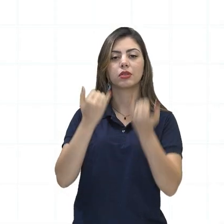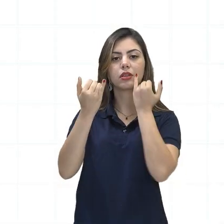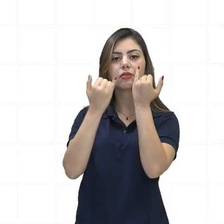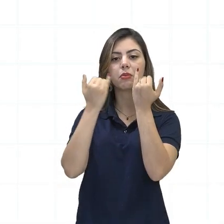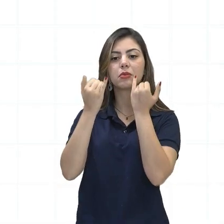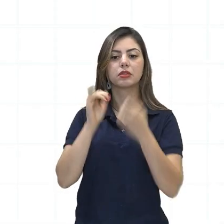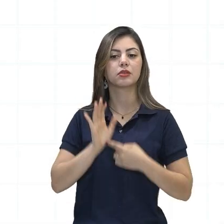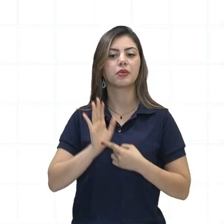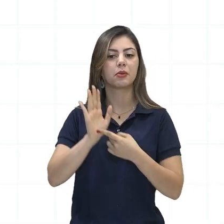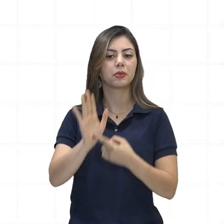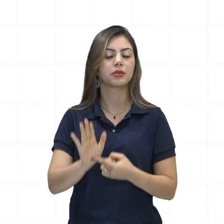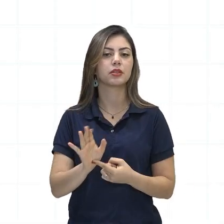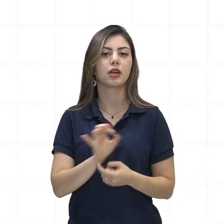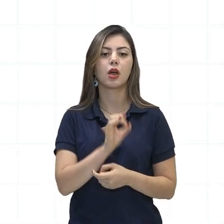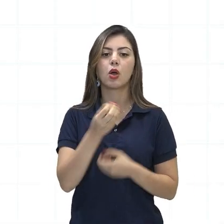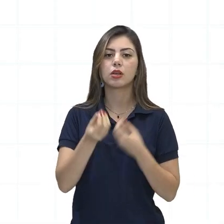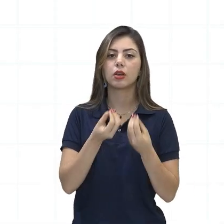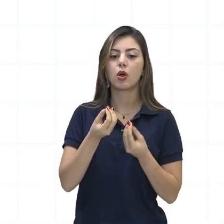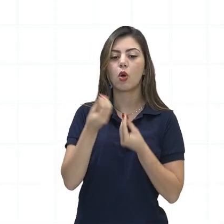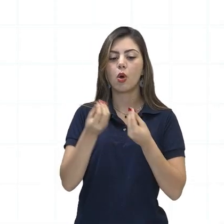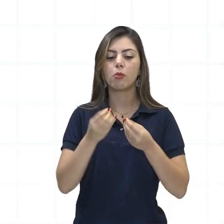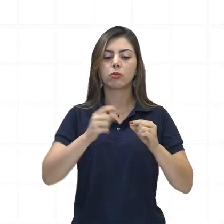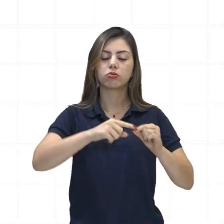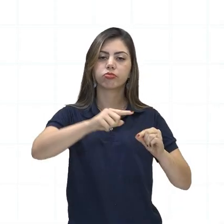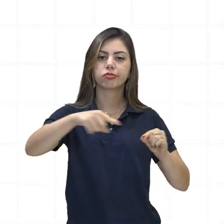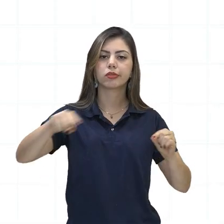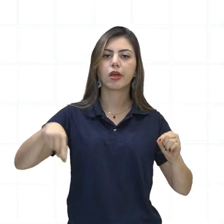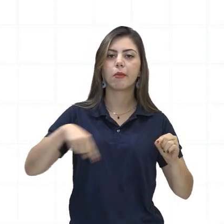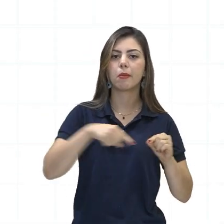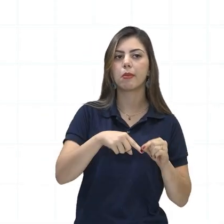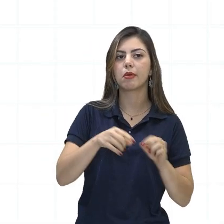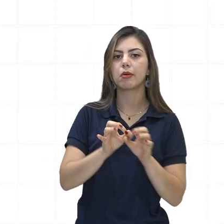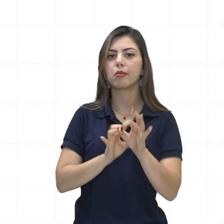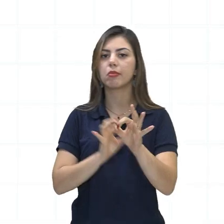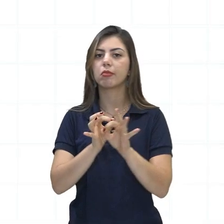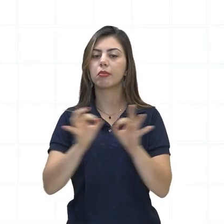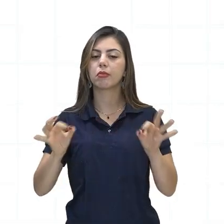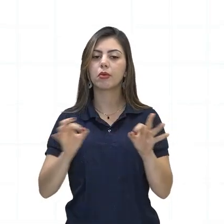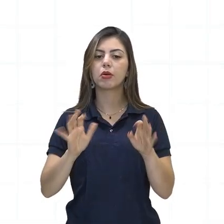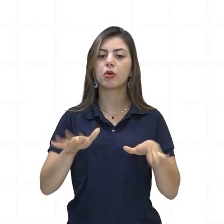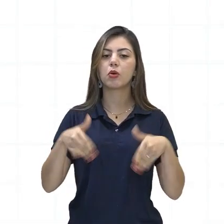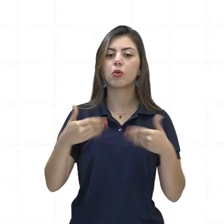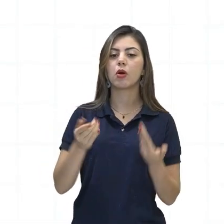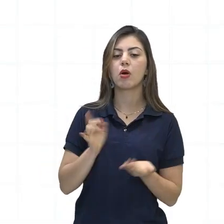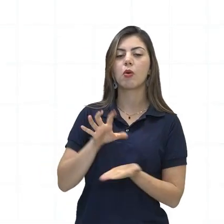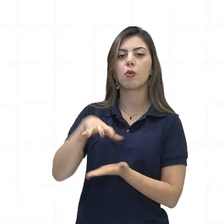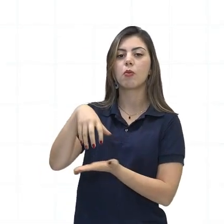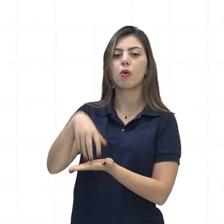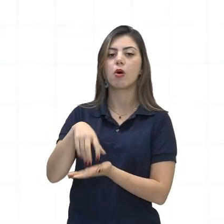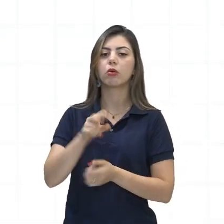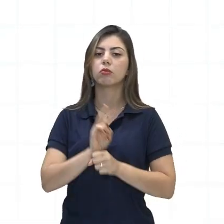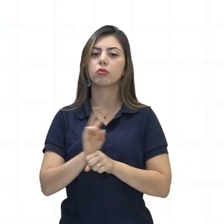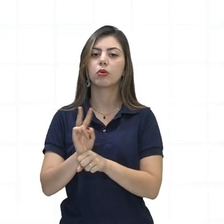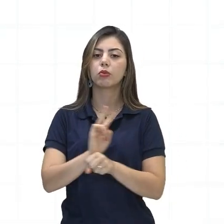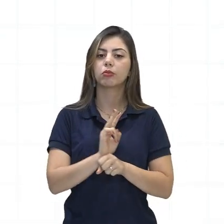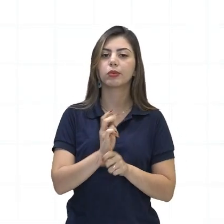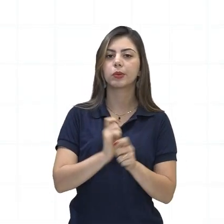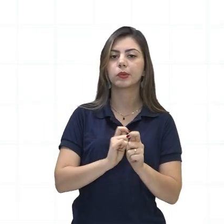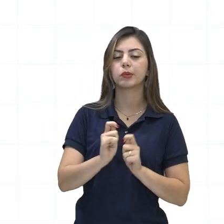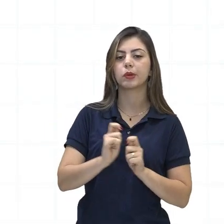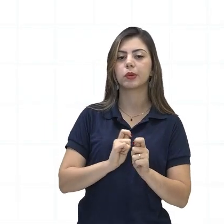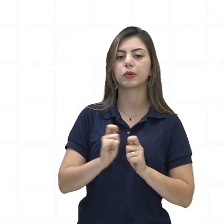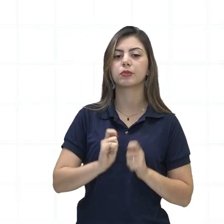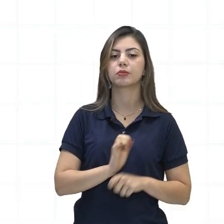que seria, então, o tamanho, a esfera administrativa que toma aí a questão. Olha só, para vocês, a